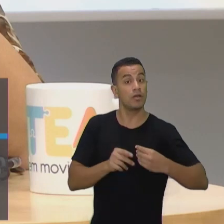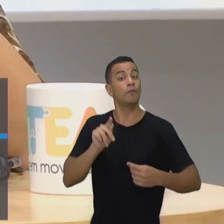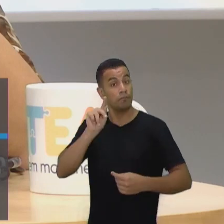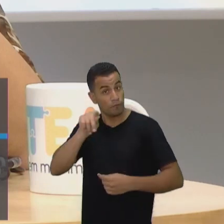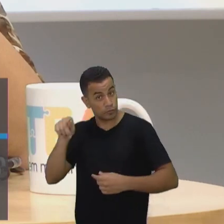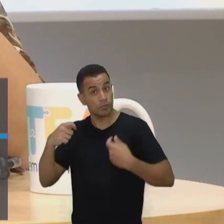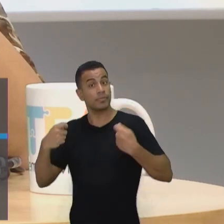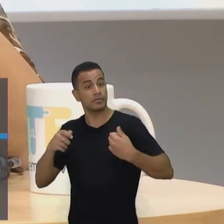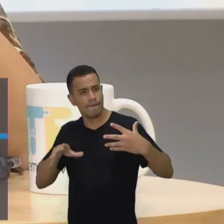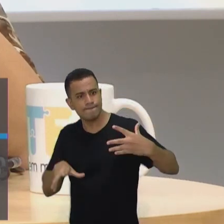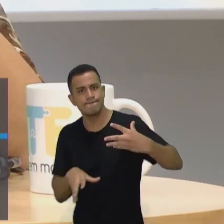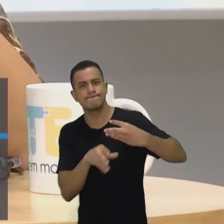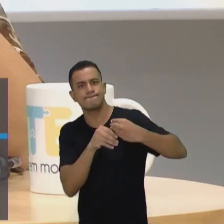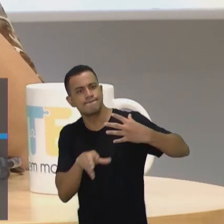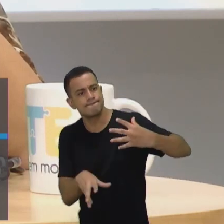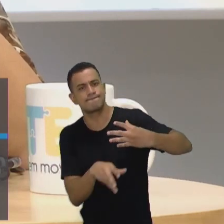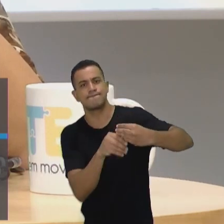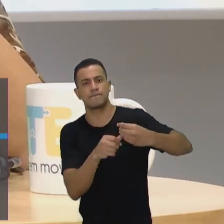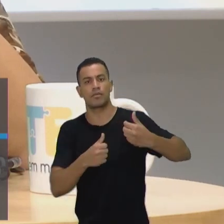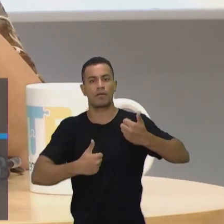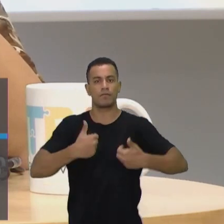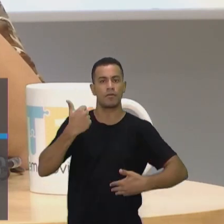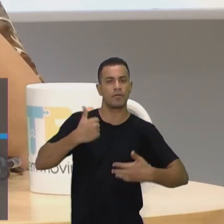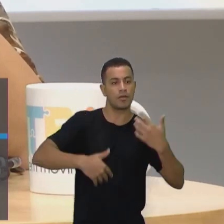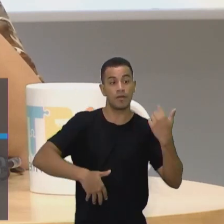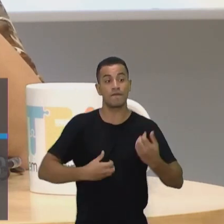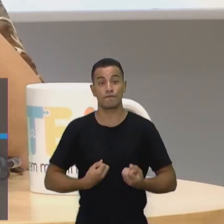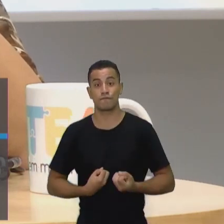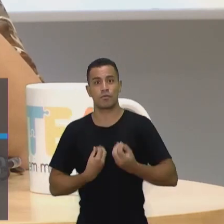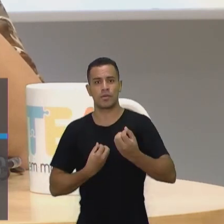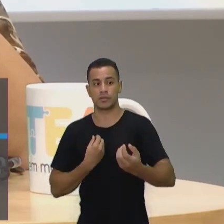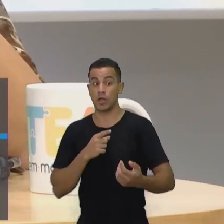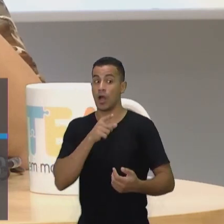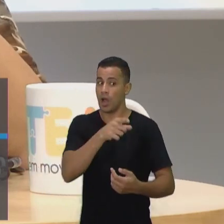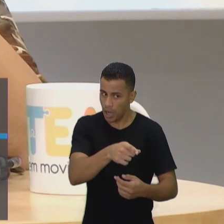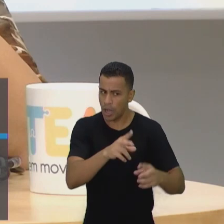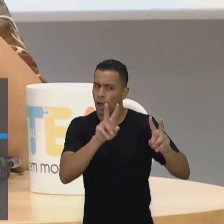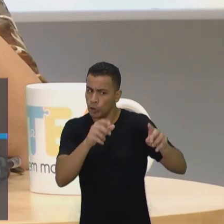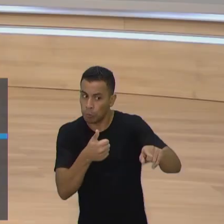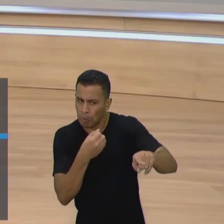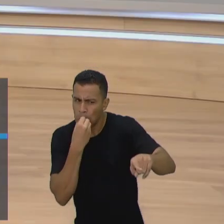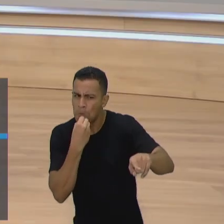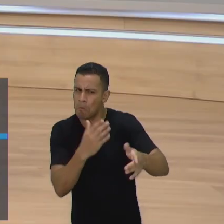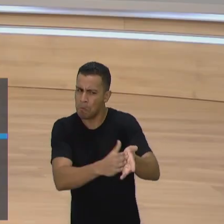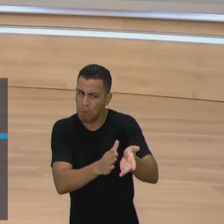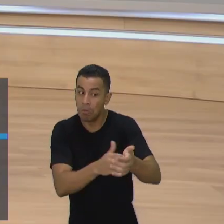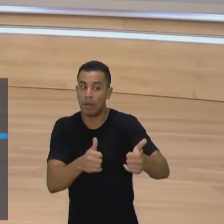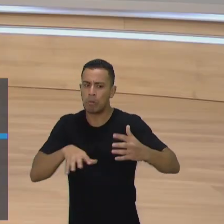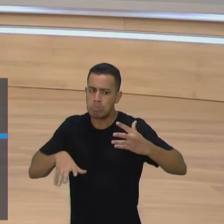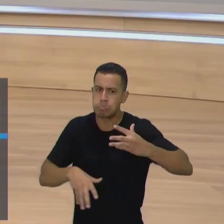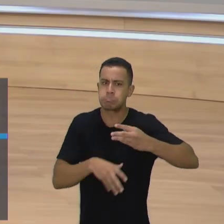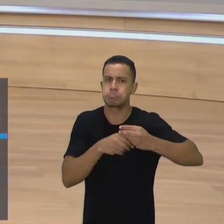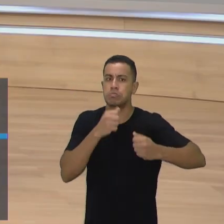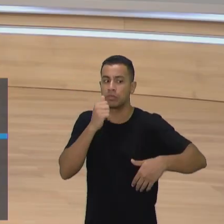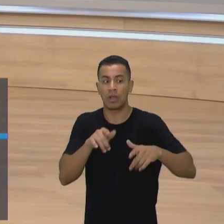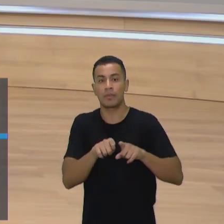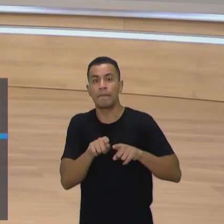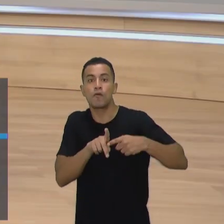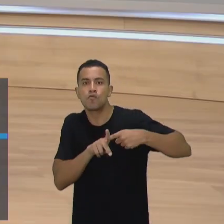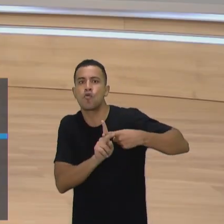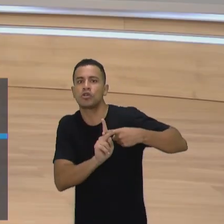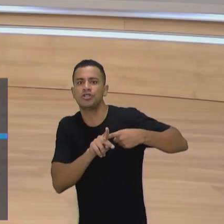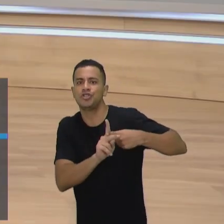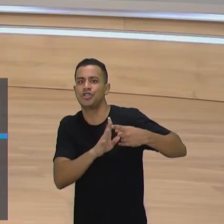as informações, dando luz ao que é mais importante. E até corrigir algumas informações,